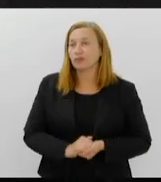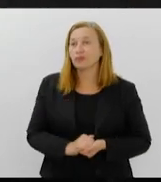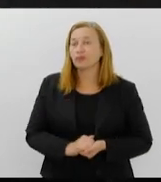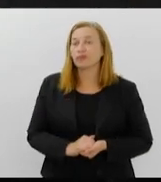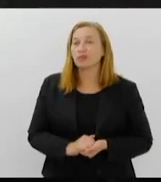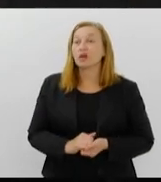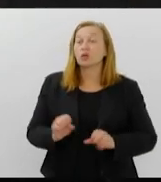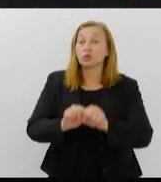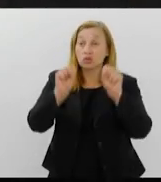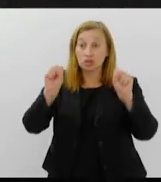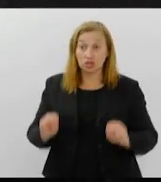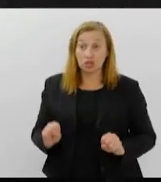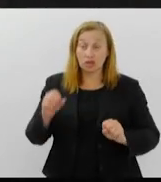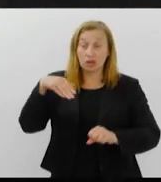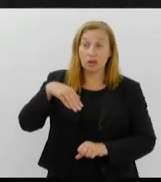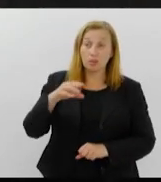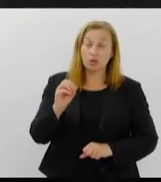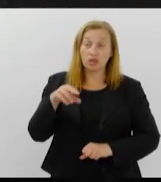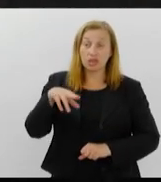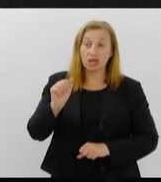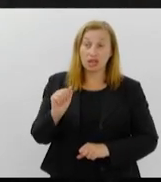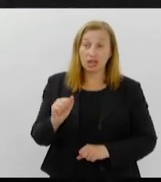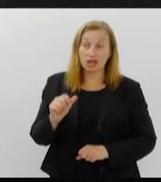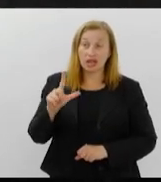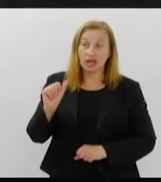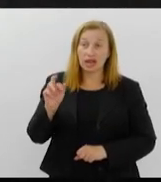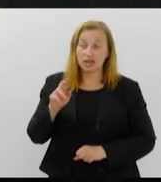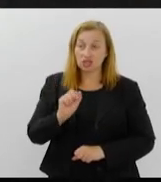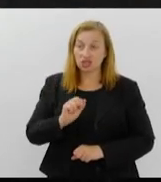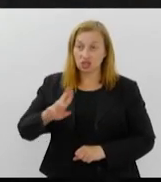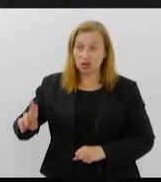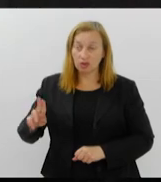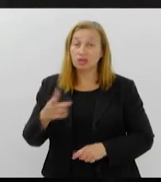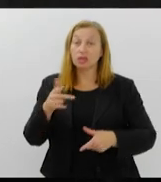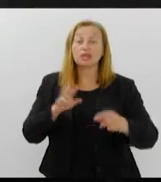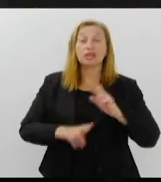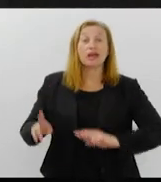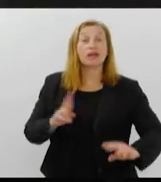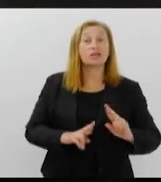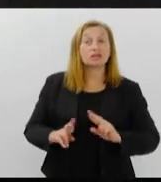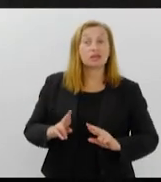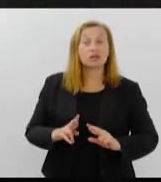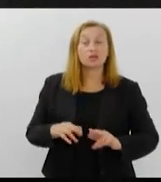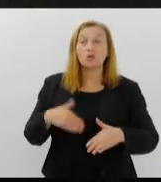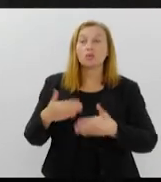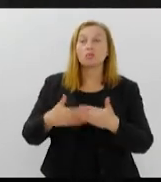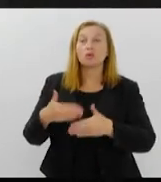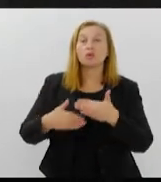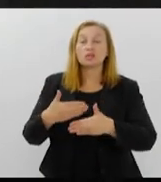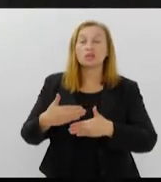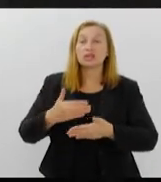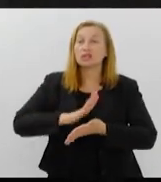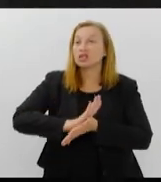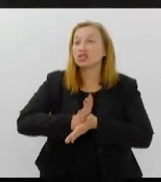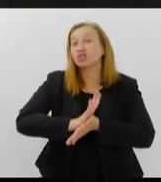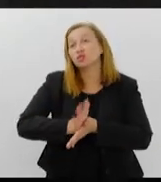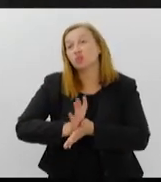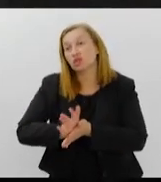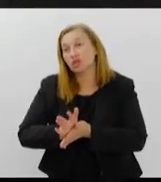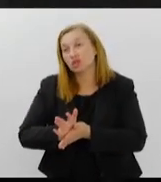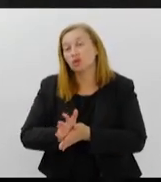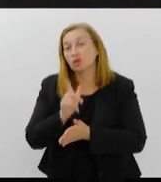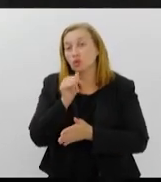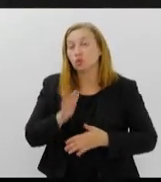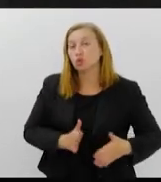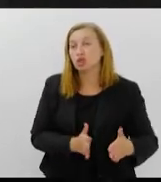no sistema Imunana Laranjal, que está completamente relacionado com o processo de destruição dos